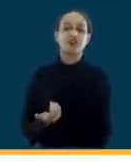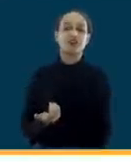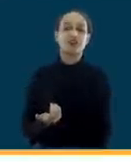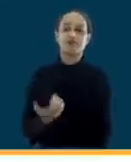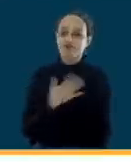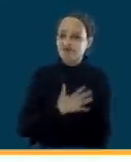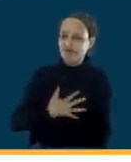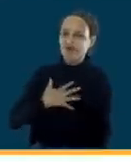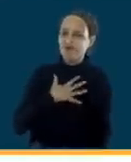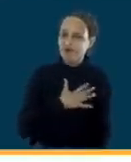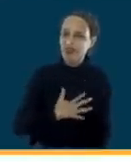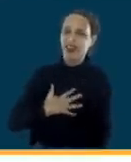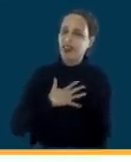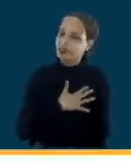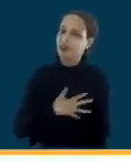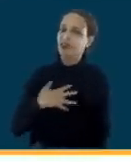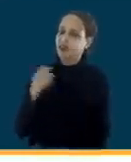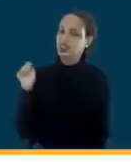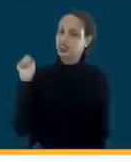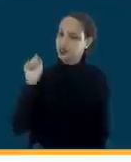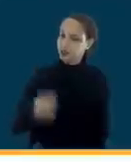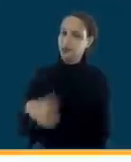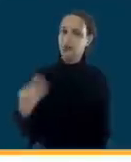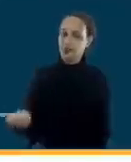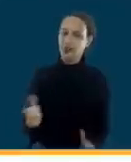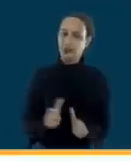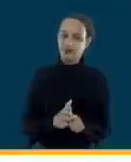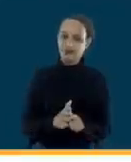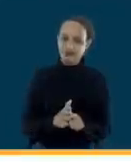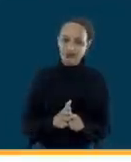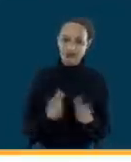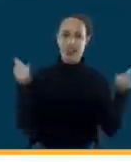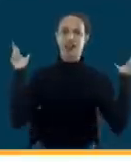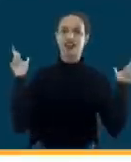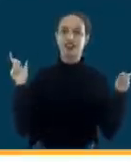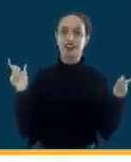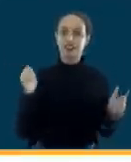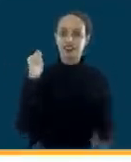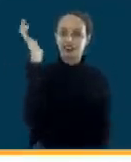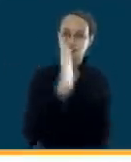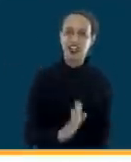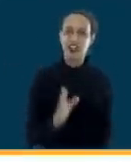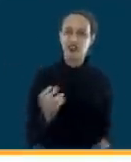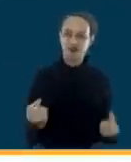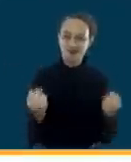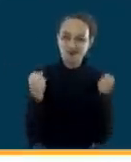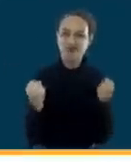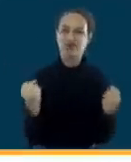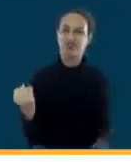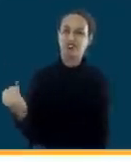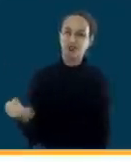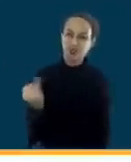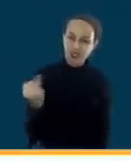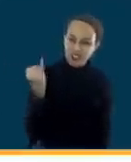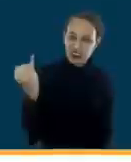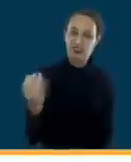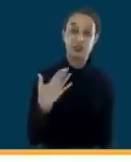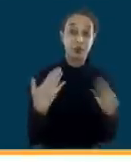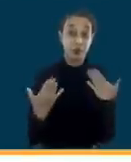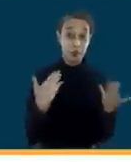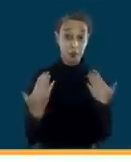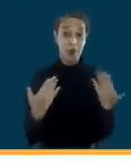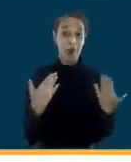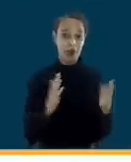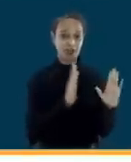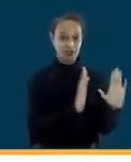satisfação de poder ter essa abrangência nacional tão forte, tão importante para um debate dessa ordem. E